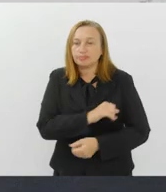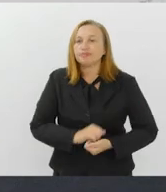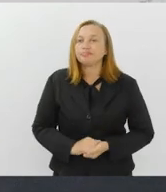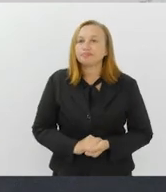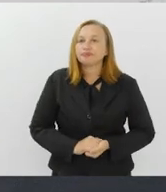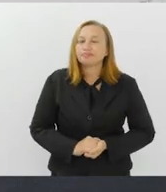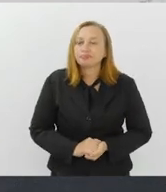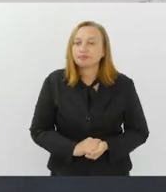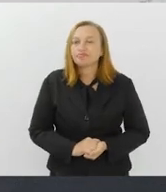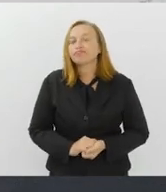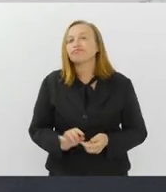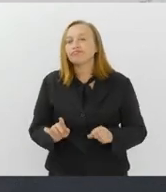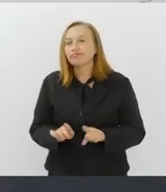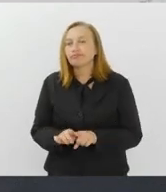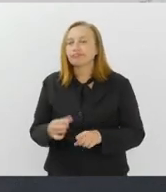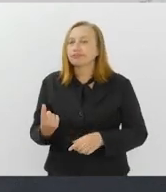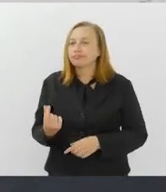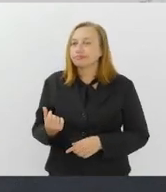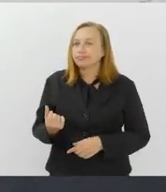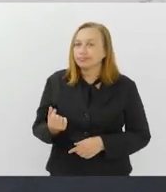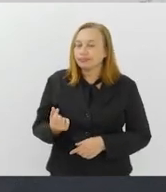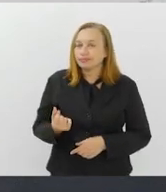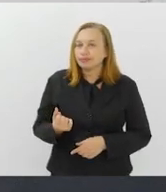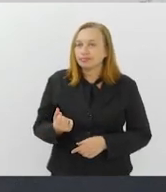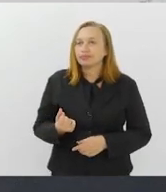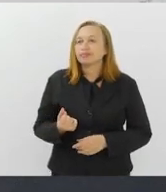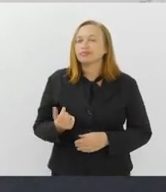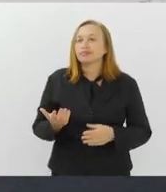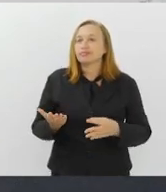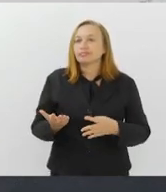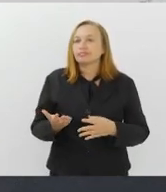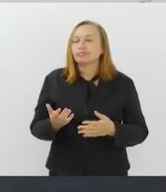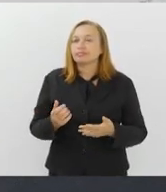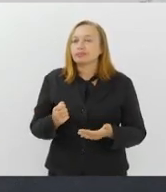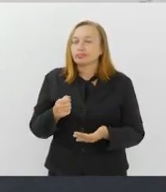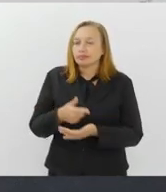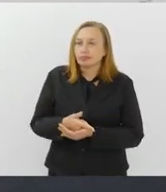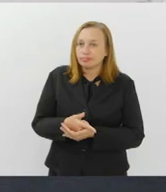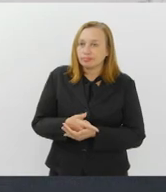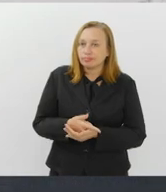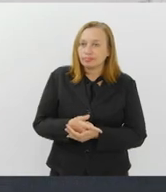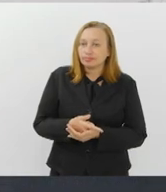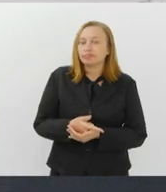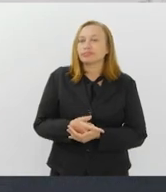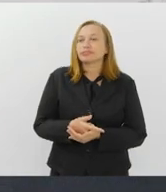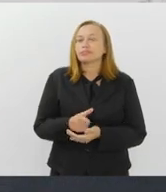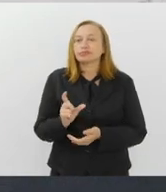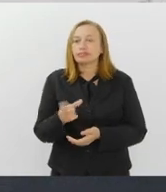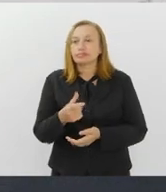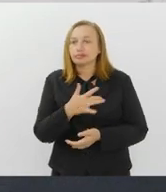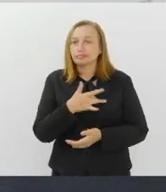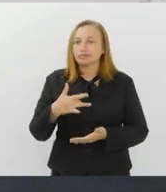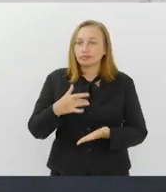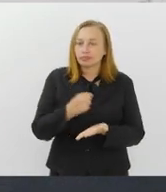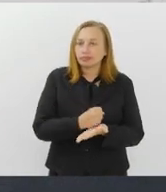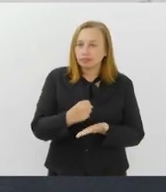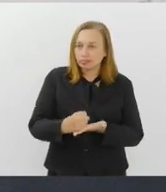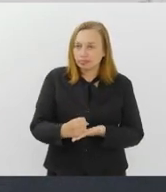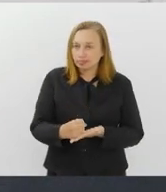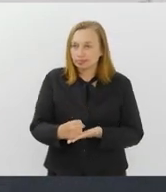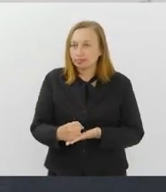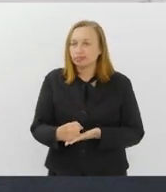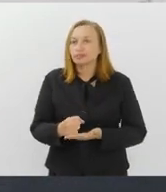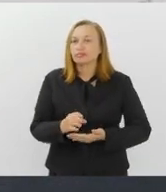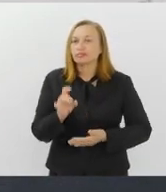E composição do valor comercial das mensalidades dos planos por tipo de contratação e porte do contrato